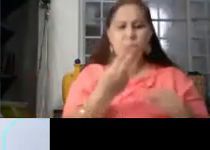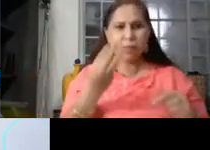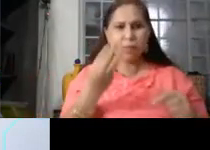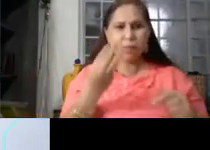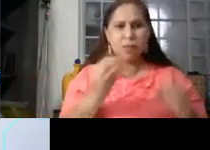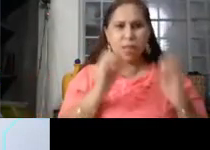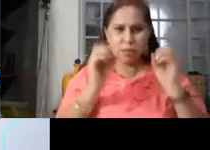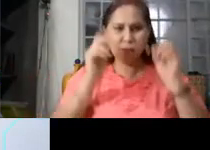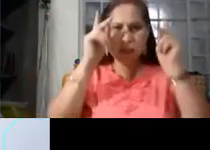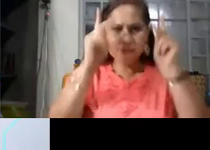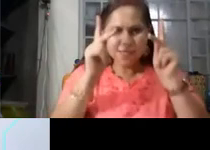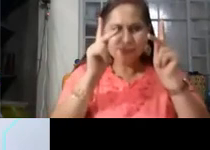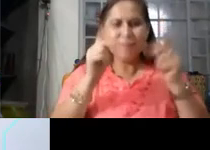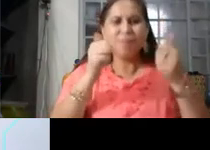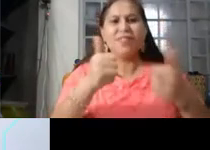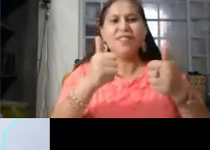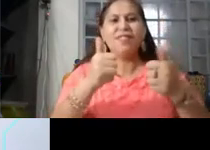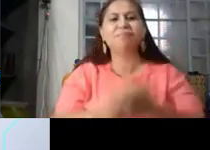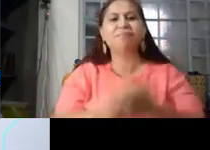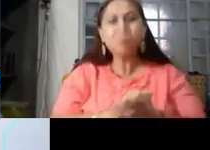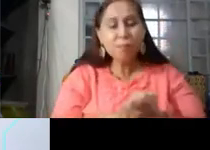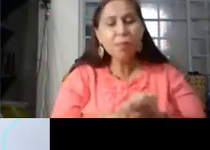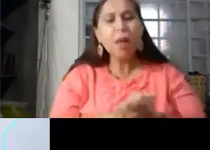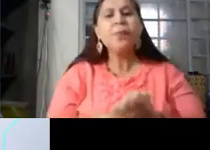3 personagens, ok?